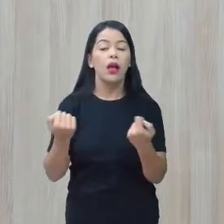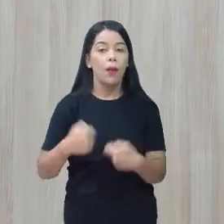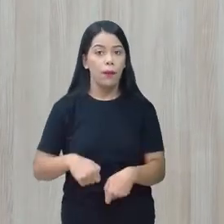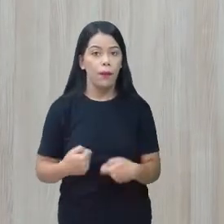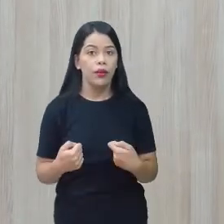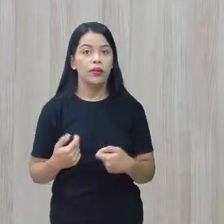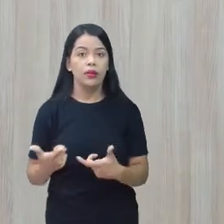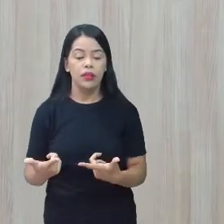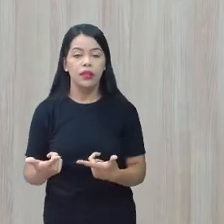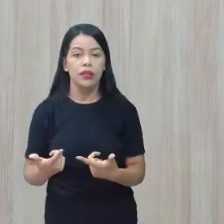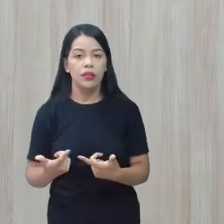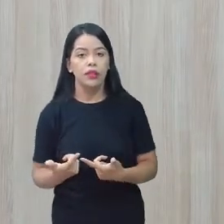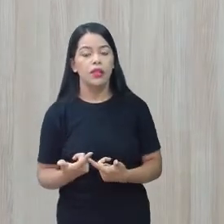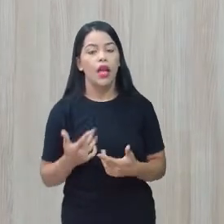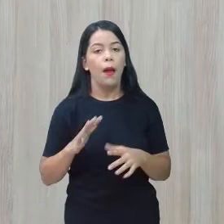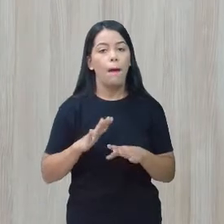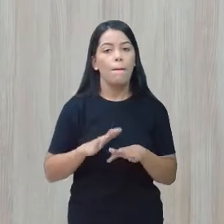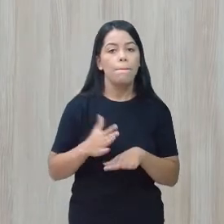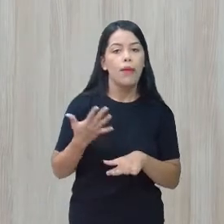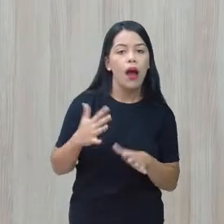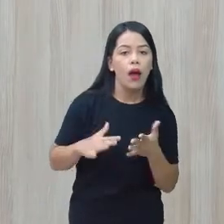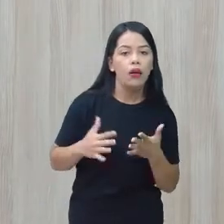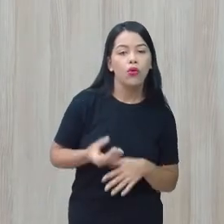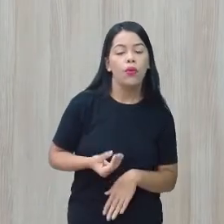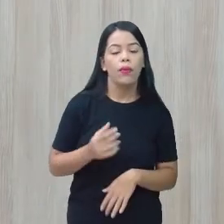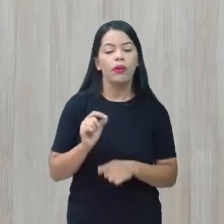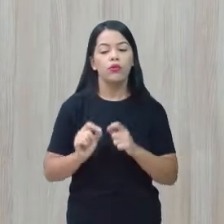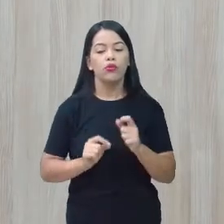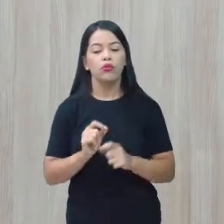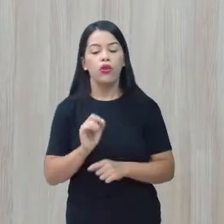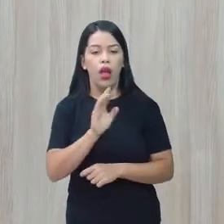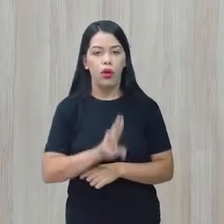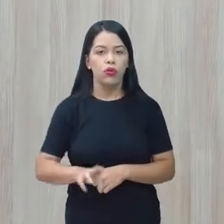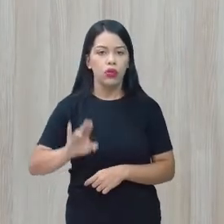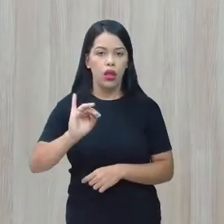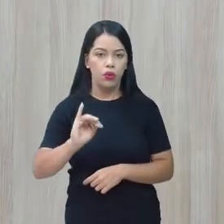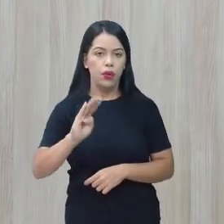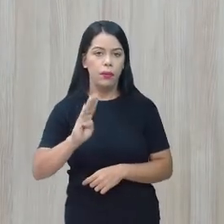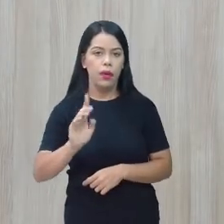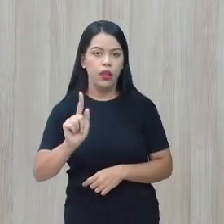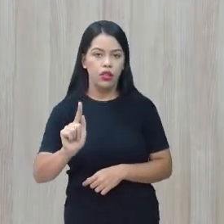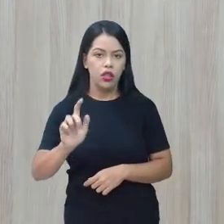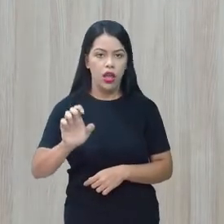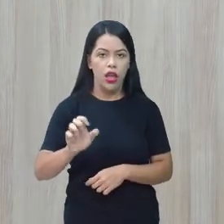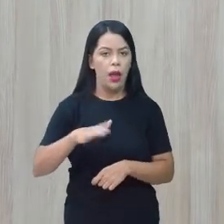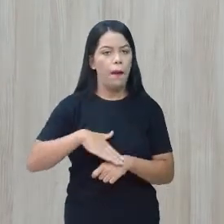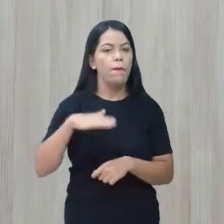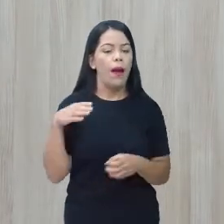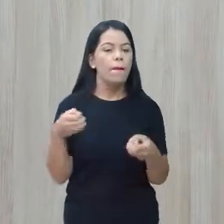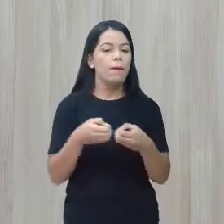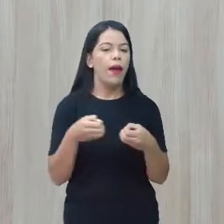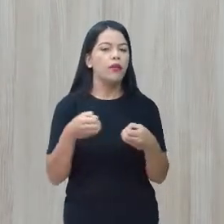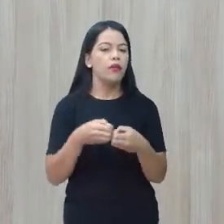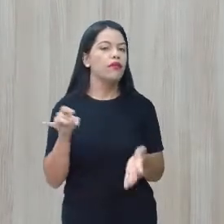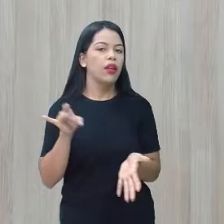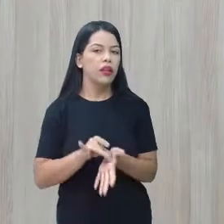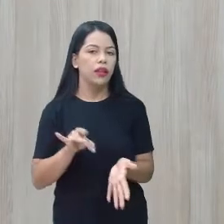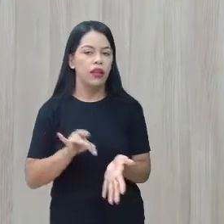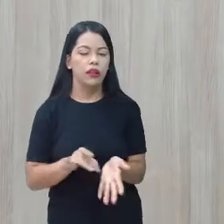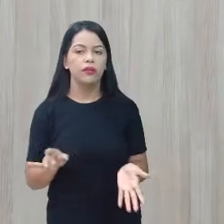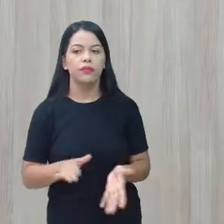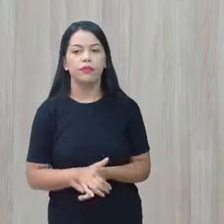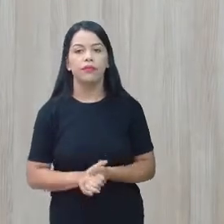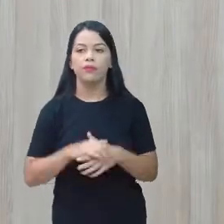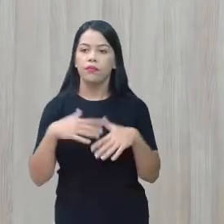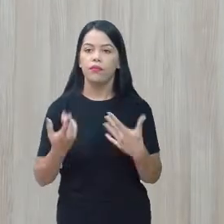bem difícil, mas a estimativa através do IBGE, ela fica mais próxima do real, tá certo? Então, a gente também